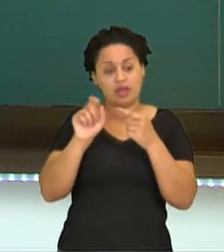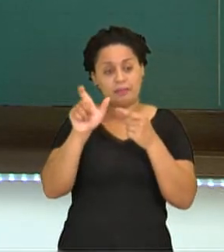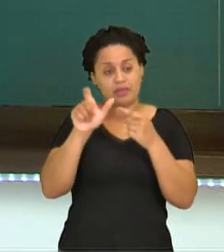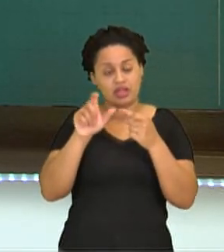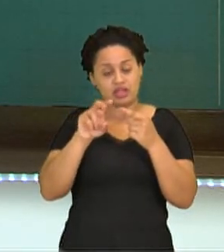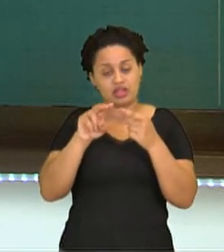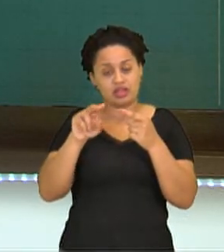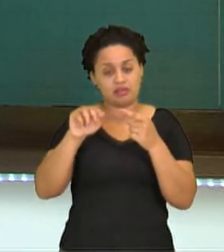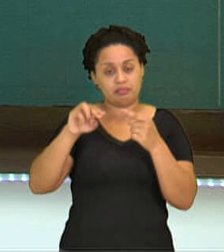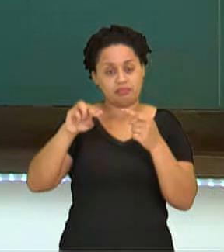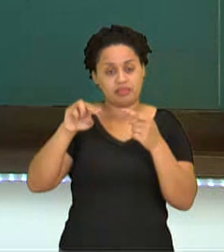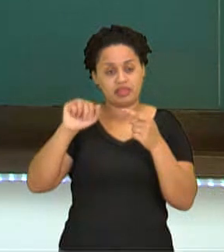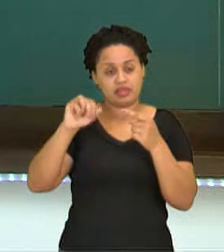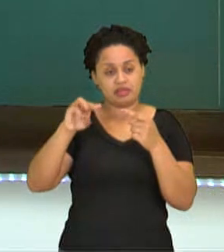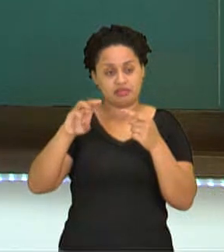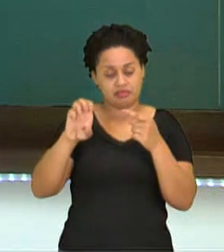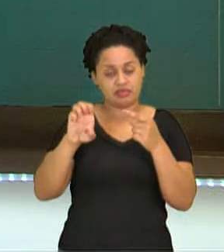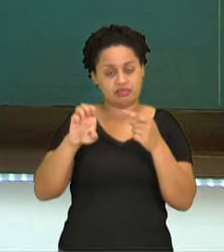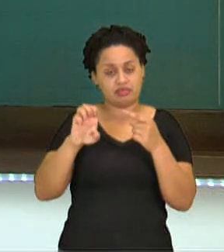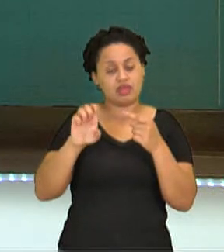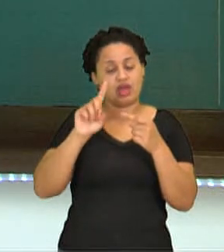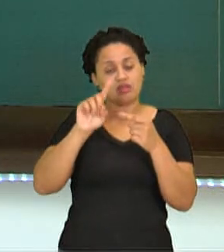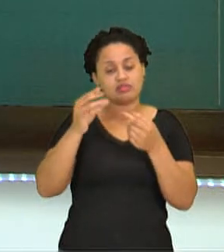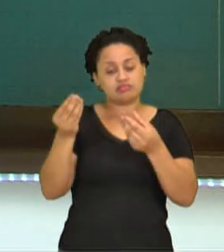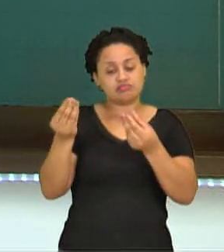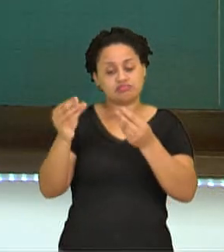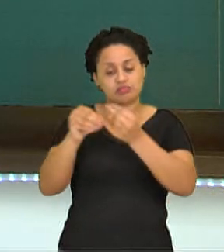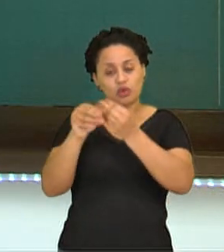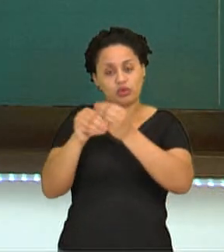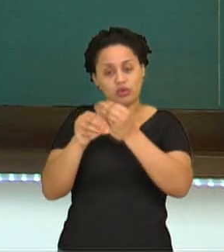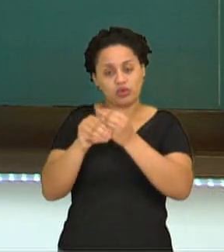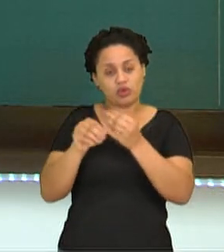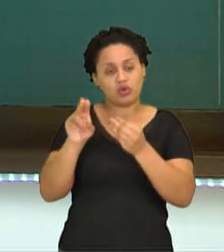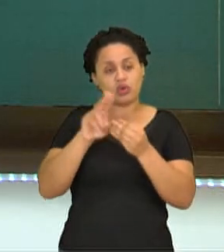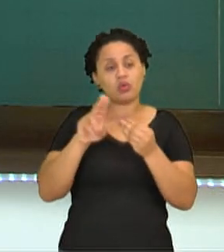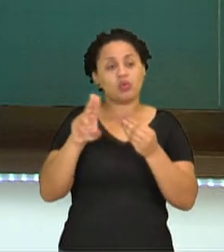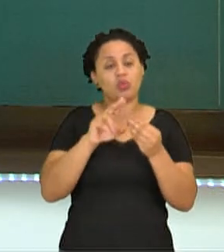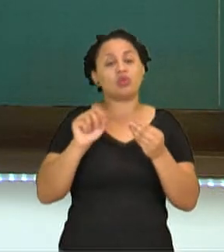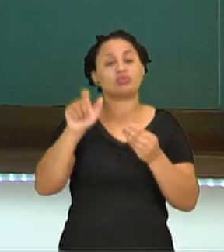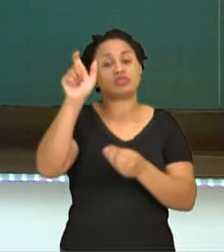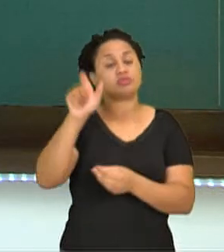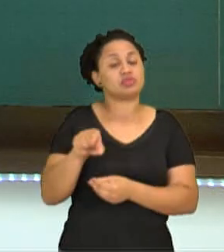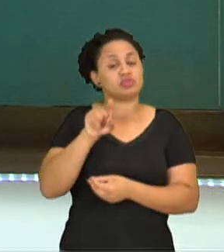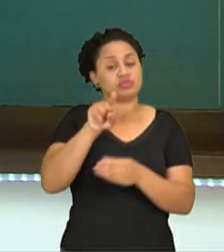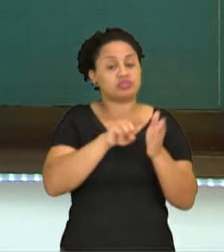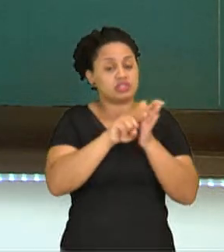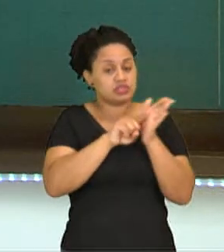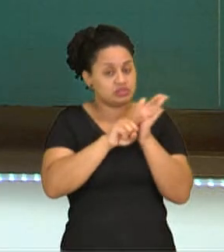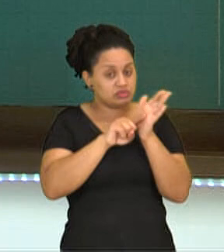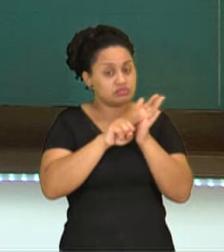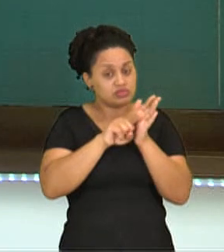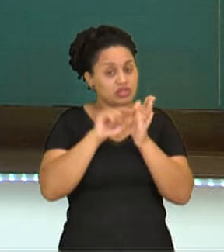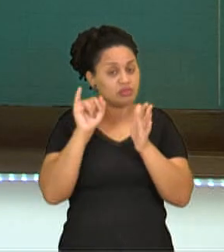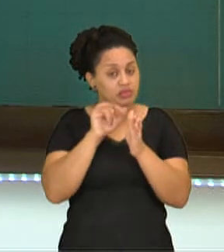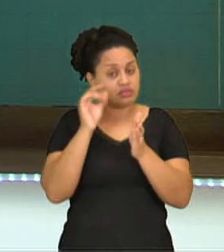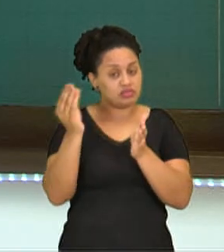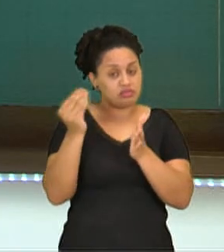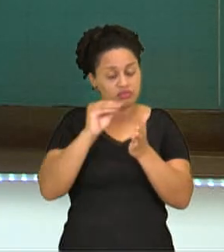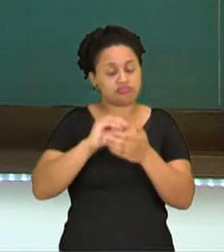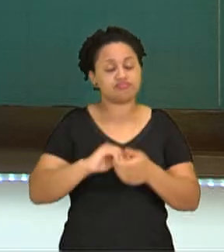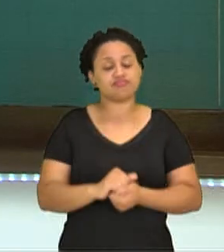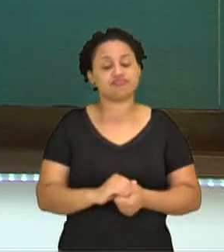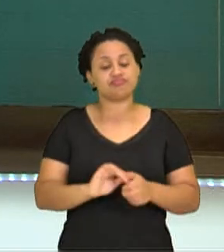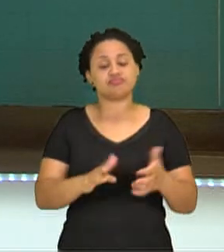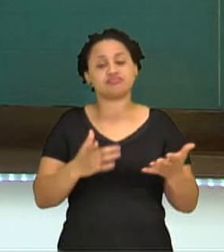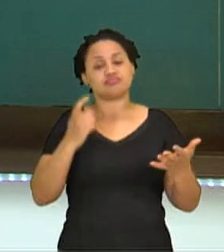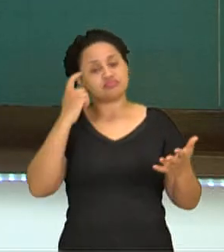palavrinha name, e aí você vai colocar aí o nome da pessoa que você escolheu. Então vamos pensar aqui